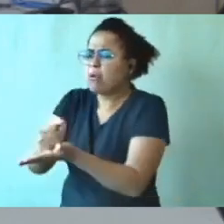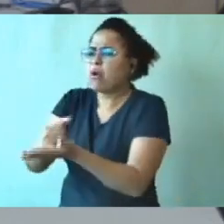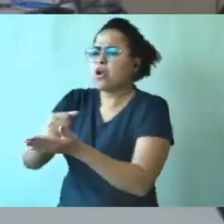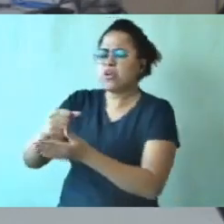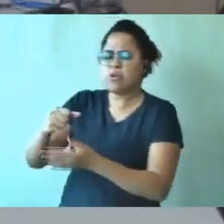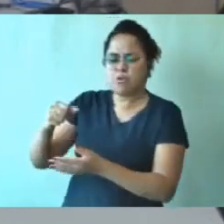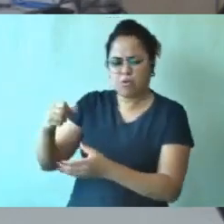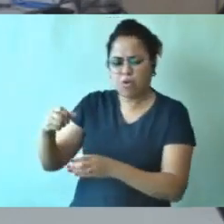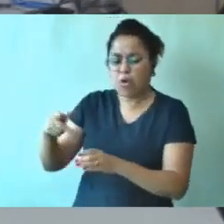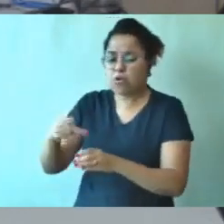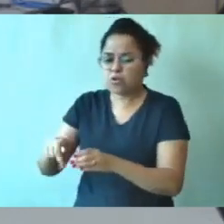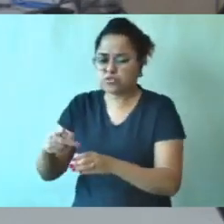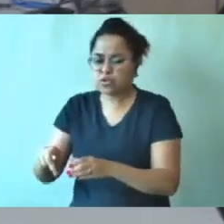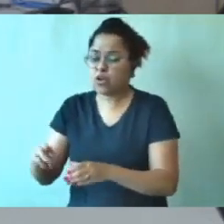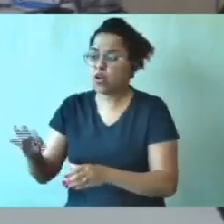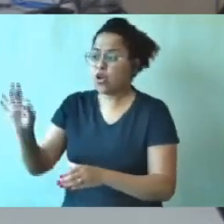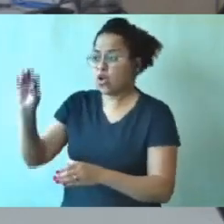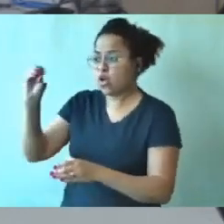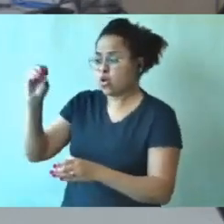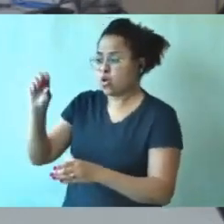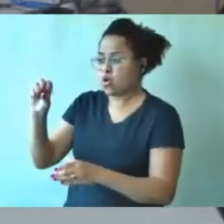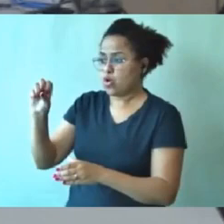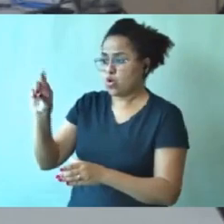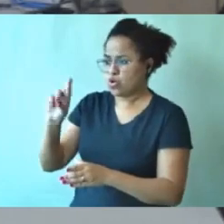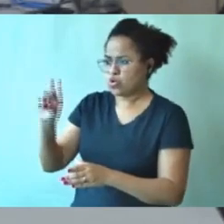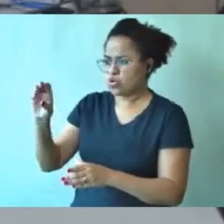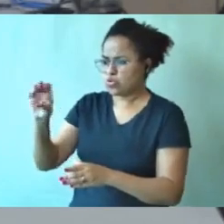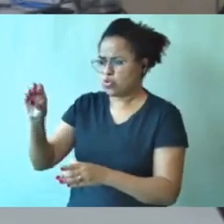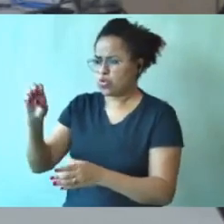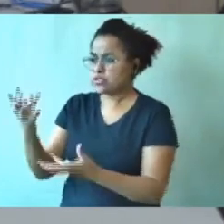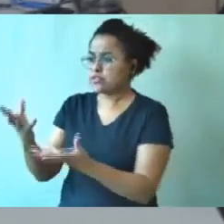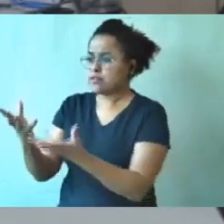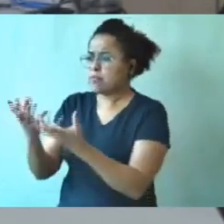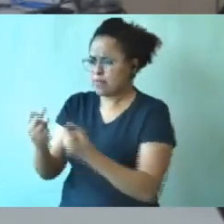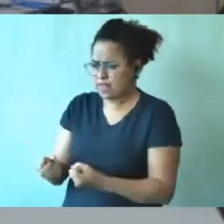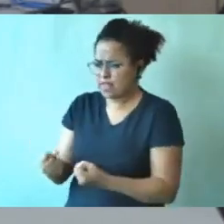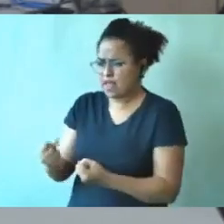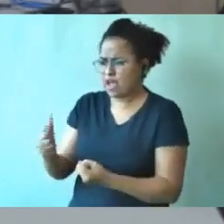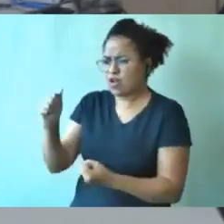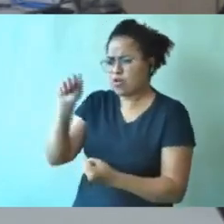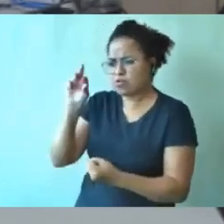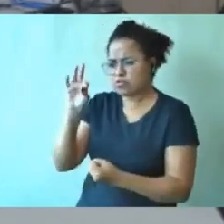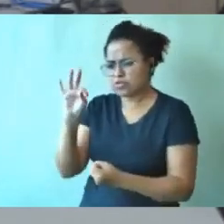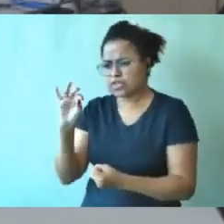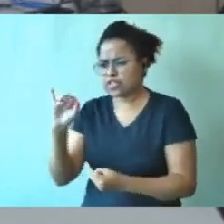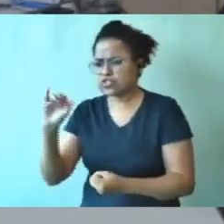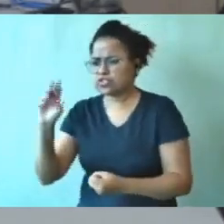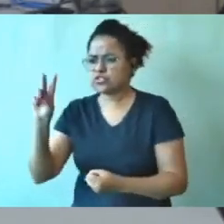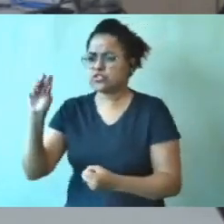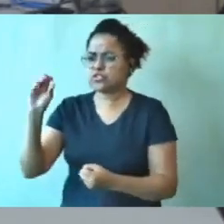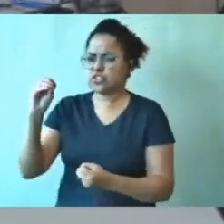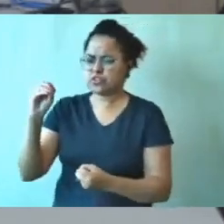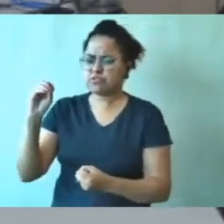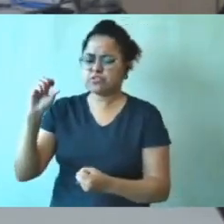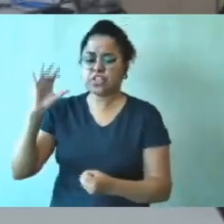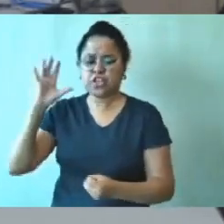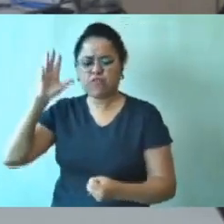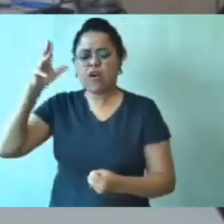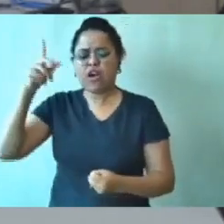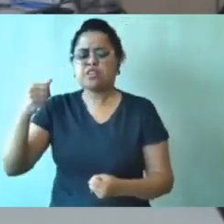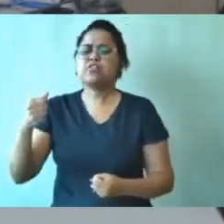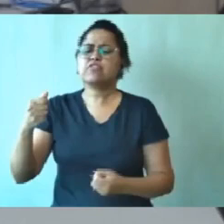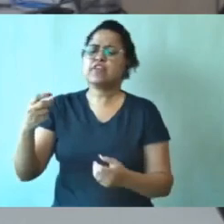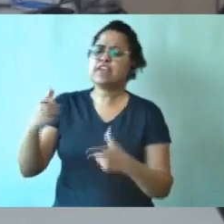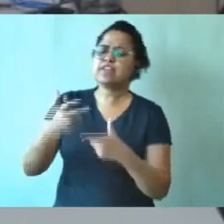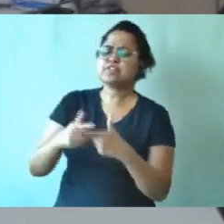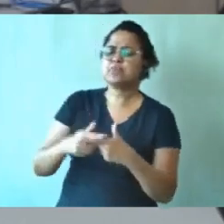Torres, me dá aqui os seus ativos, que eu vou resolver essa bronca. E você compra, então, os ativos